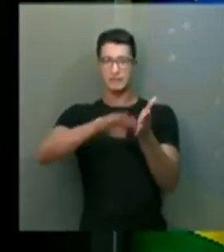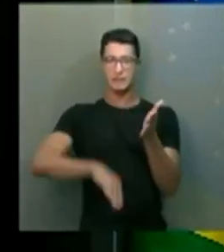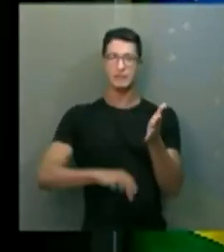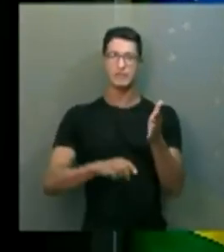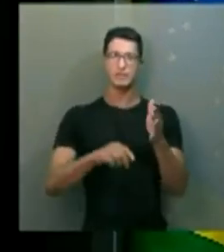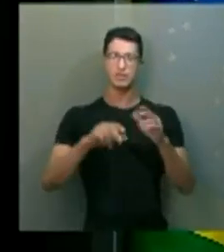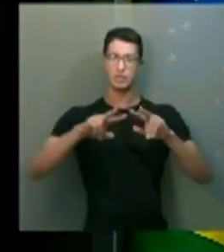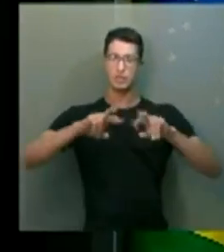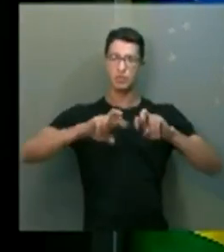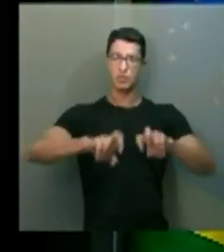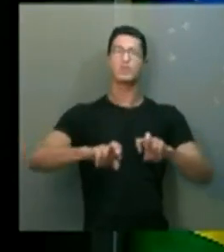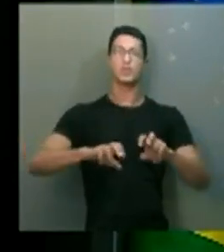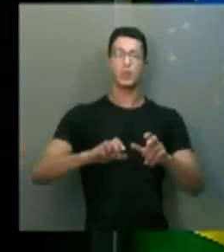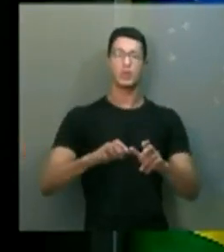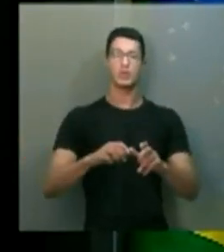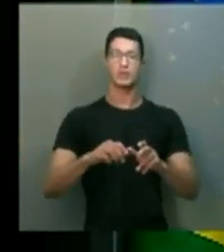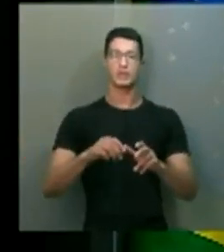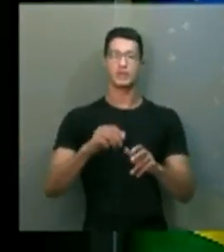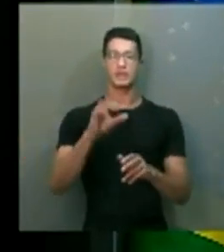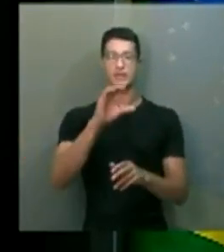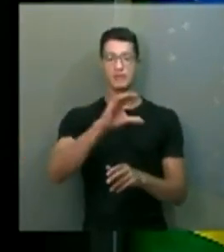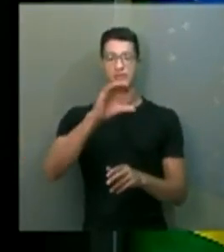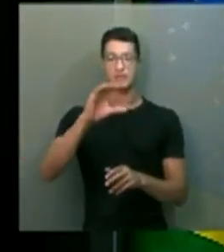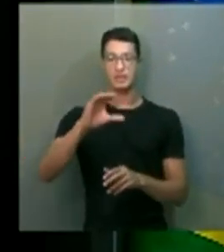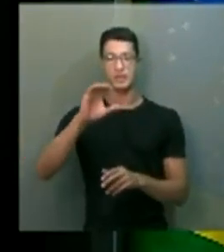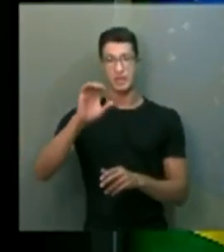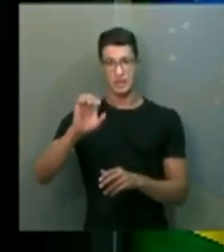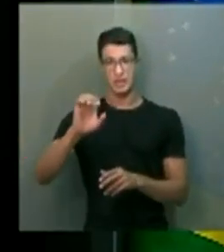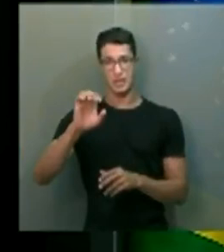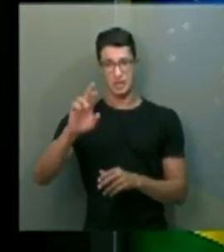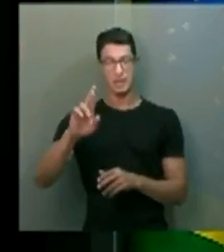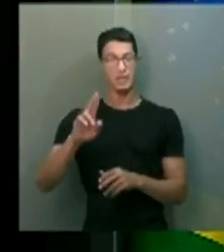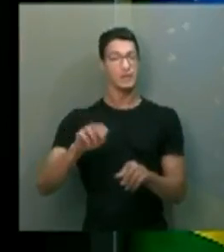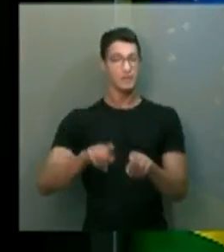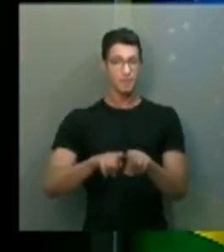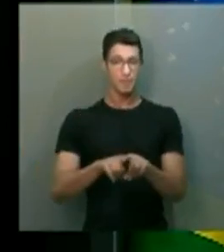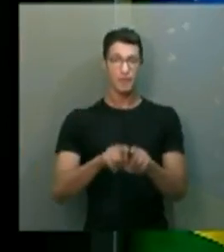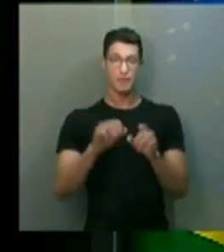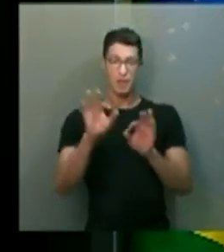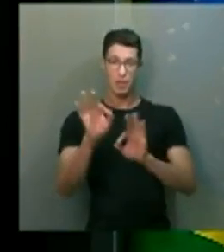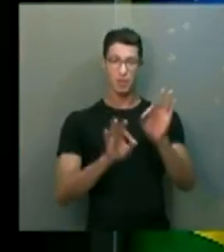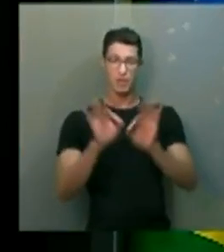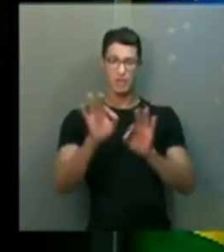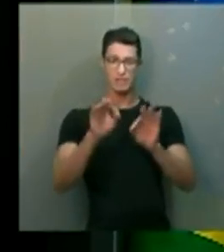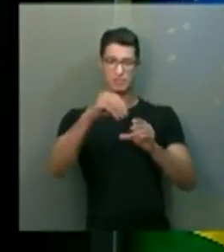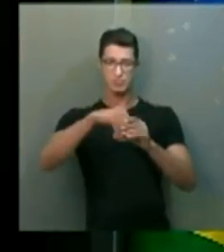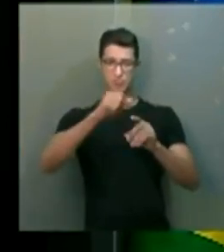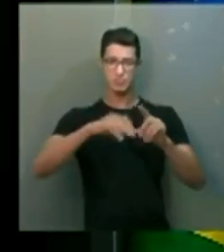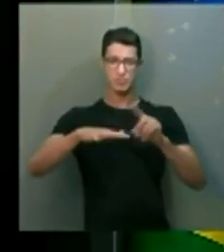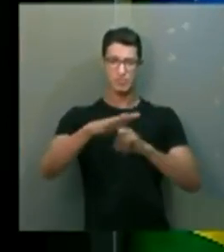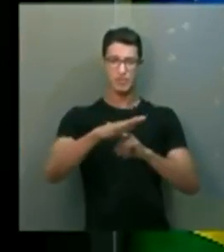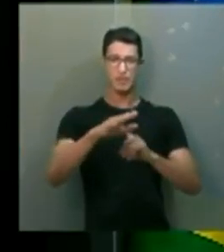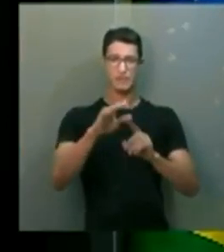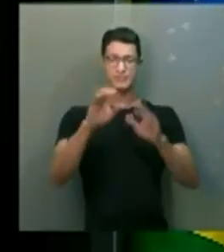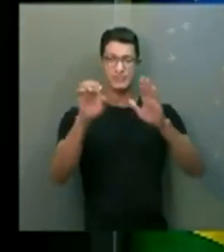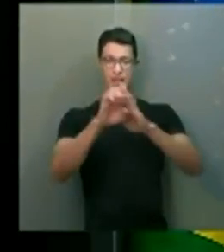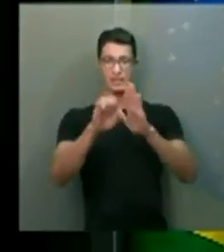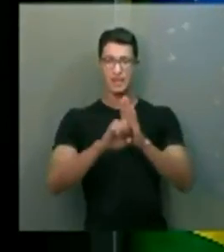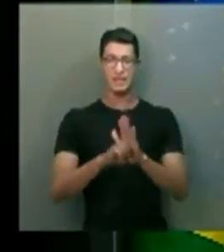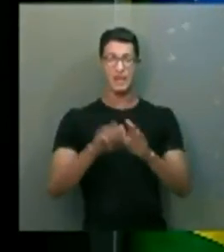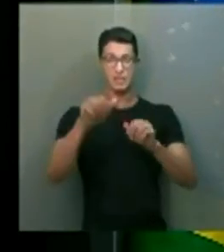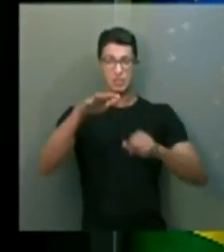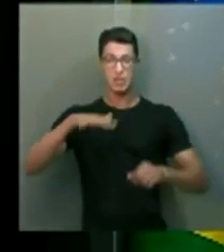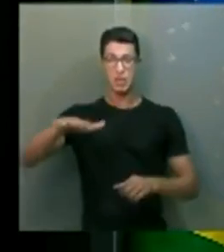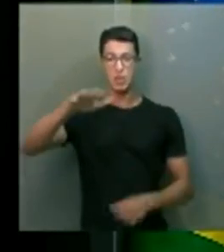de consumidores da CCEE, reorganiza em termos societários as estatais do setor